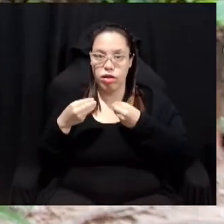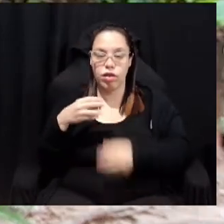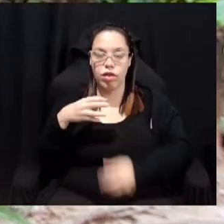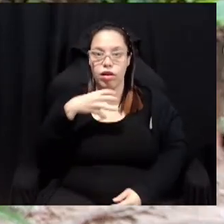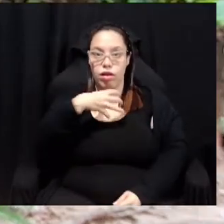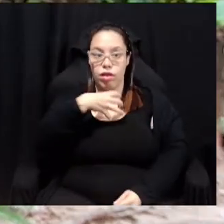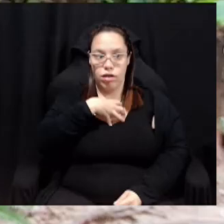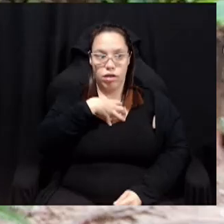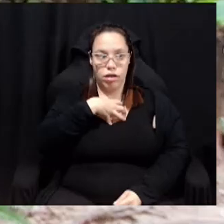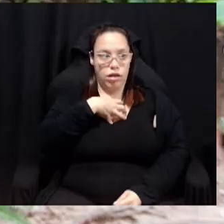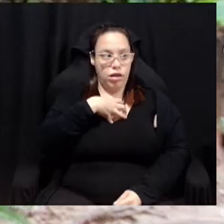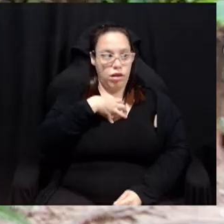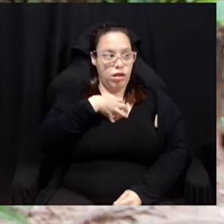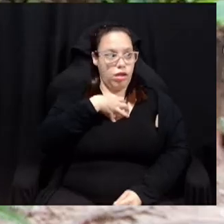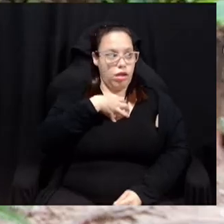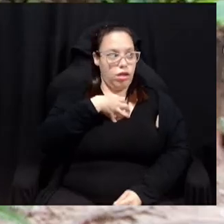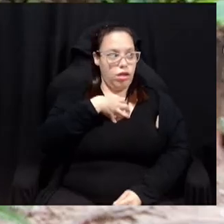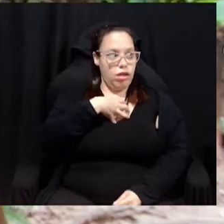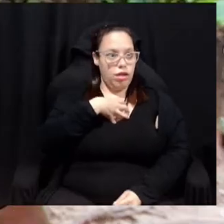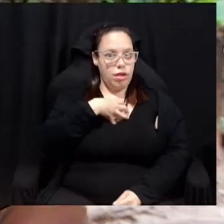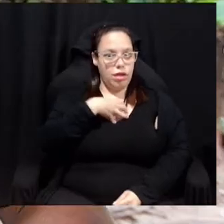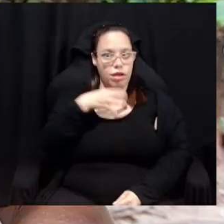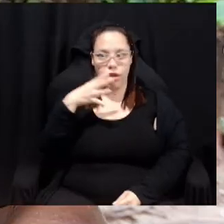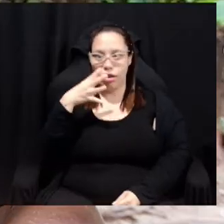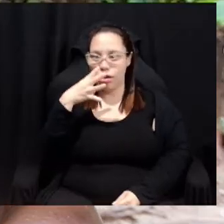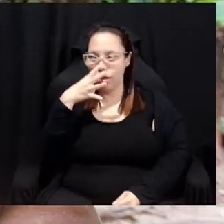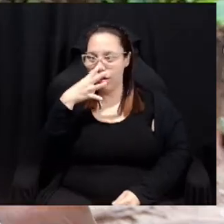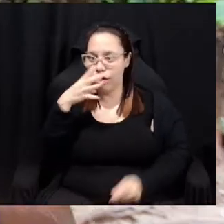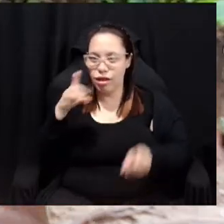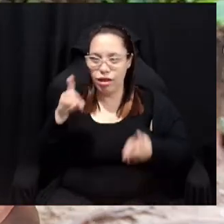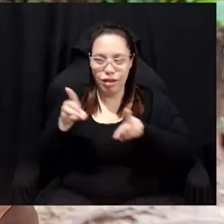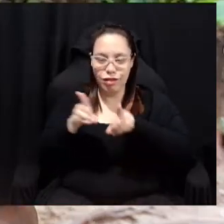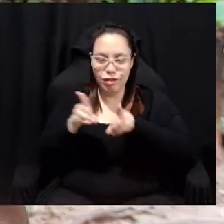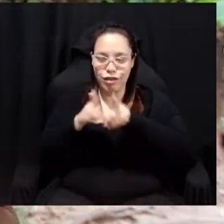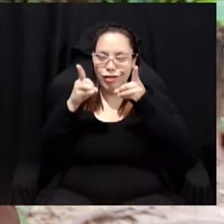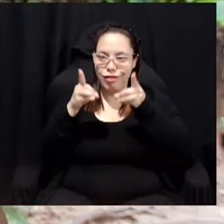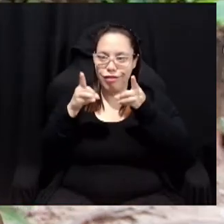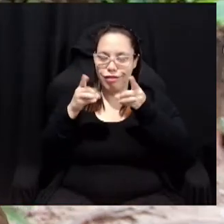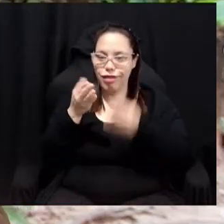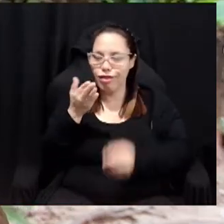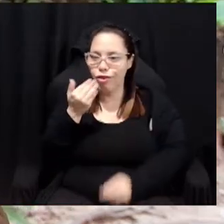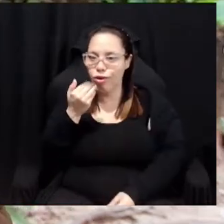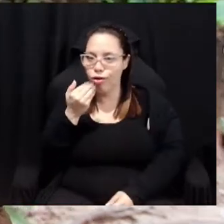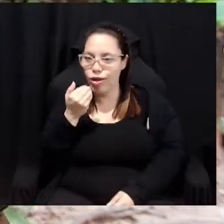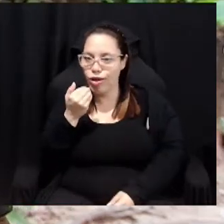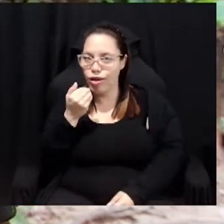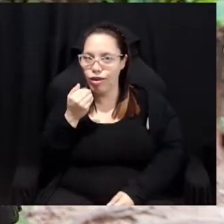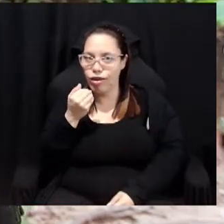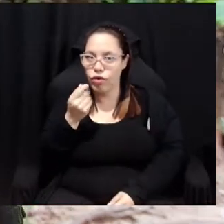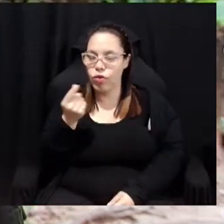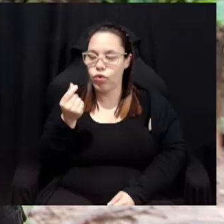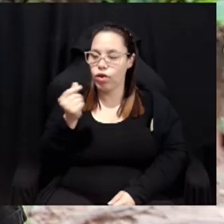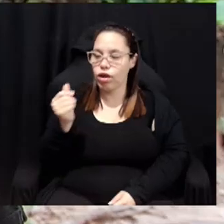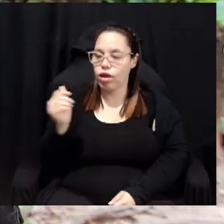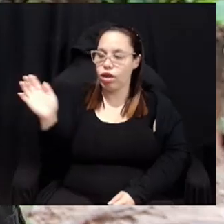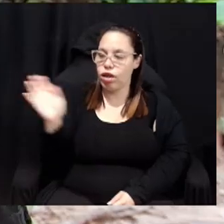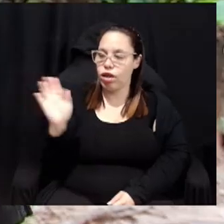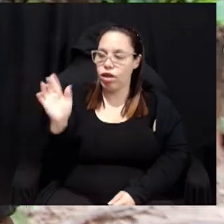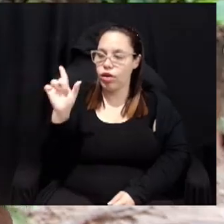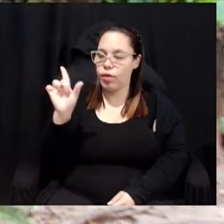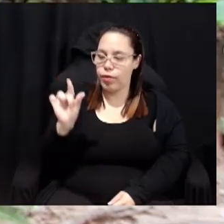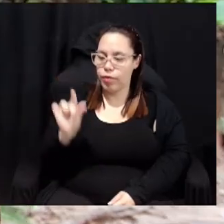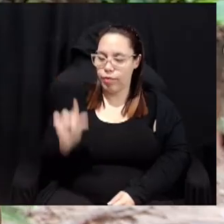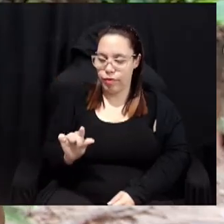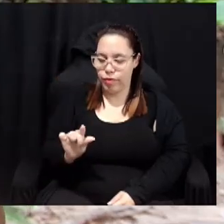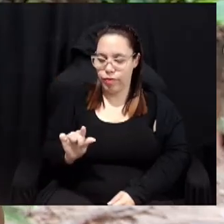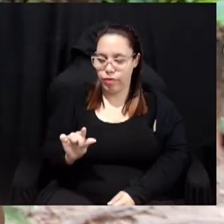maravilhados, eles se sentiam dignos daquele prato. Parece que saía mais barato o prato do